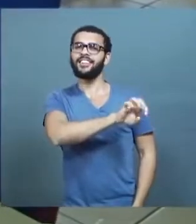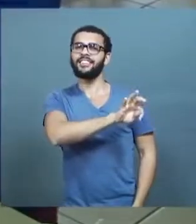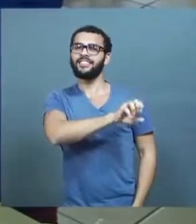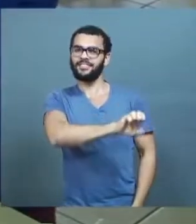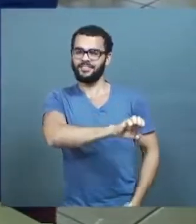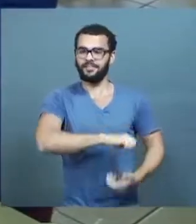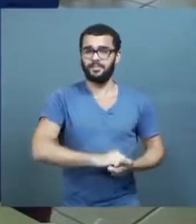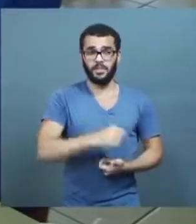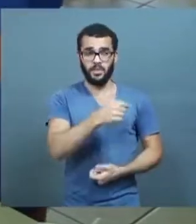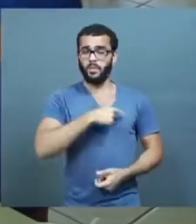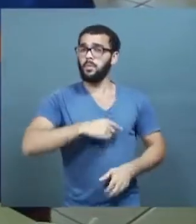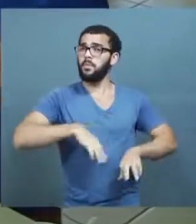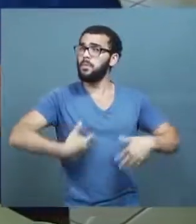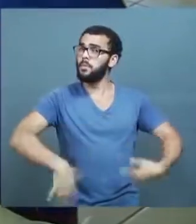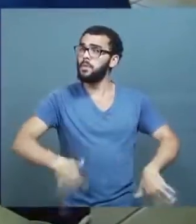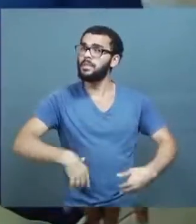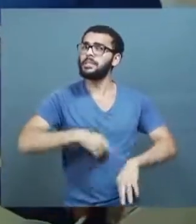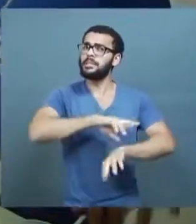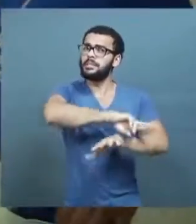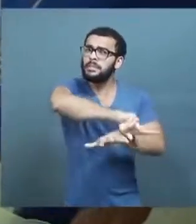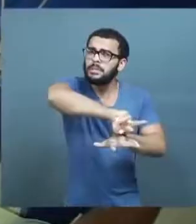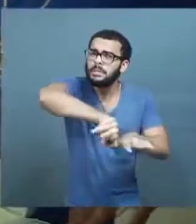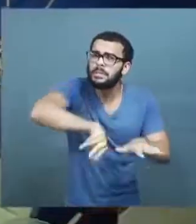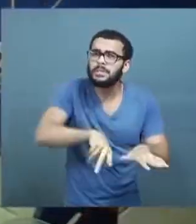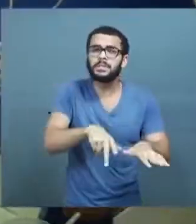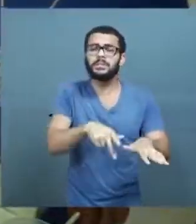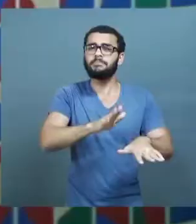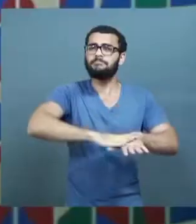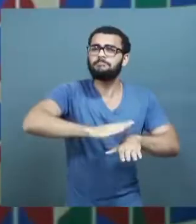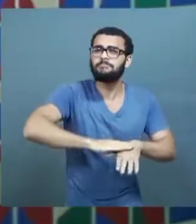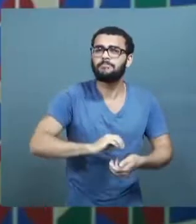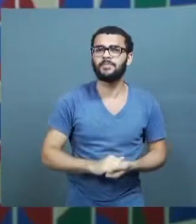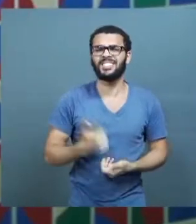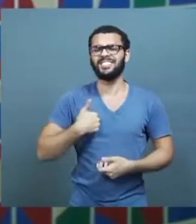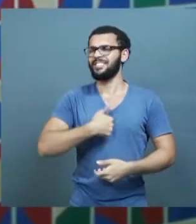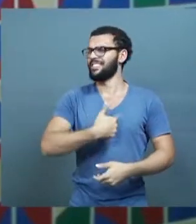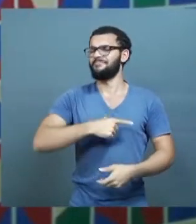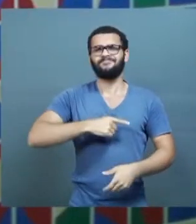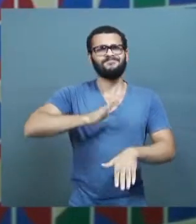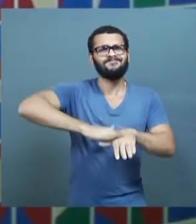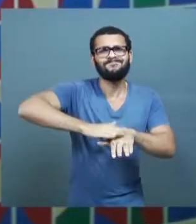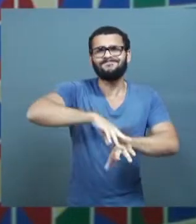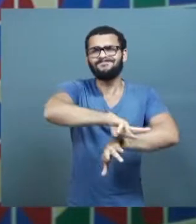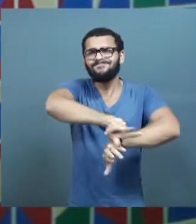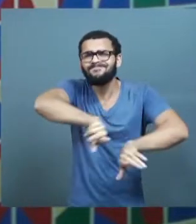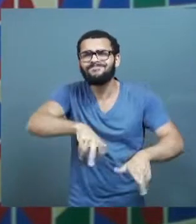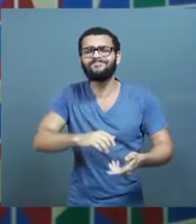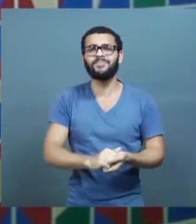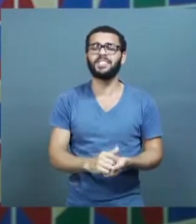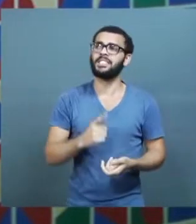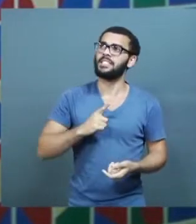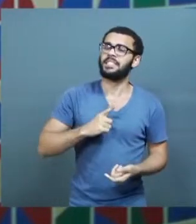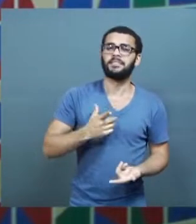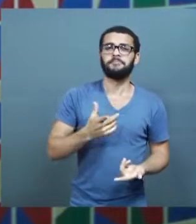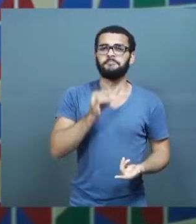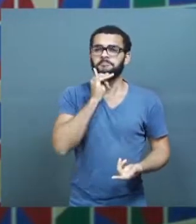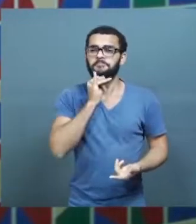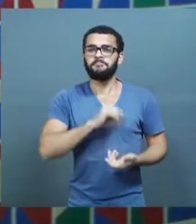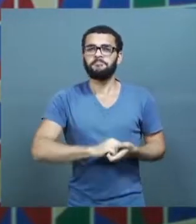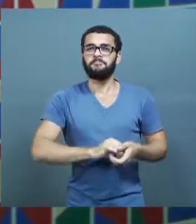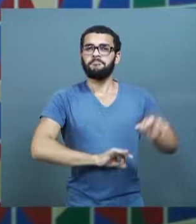ações são feitas e podem mudar vidas. Nós temos várias ações, né? Dentre elas a gente tem o